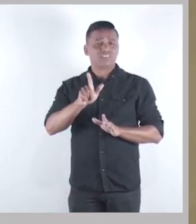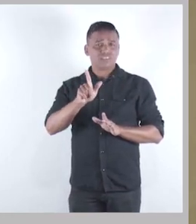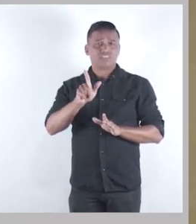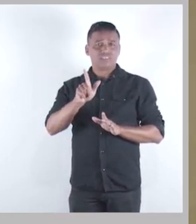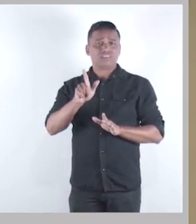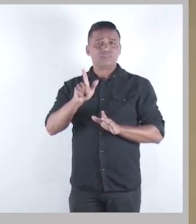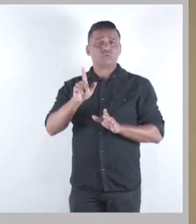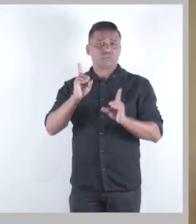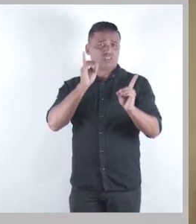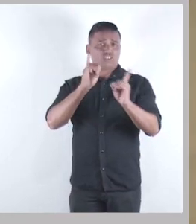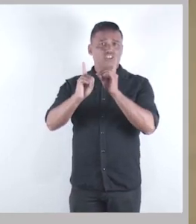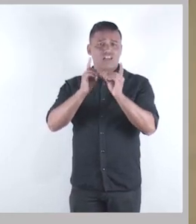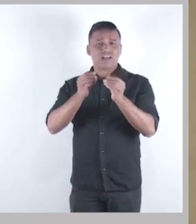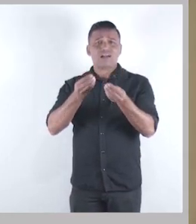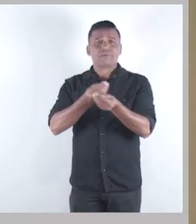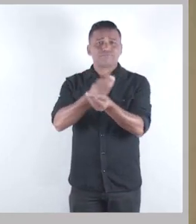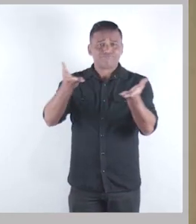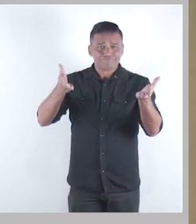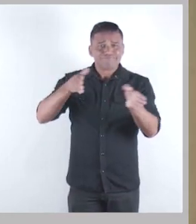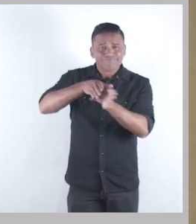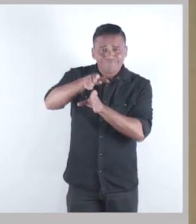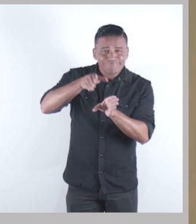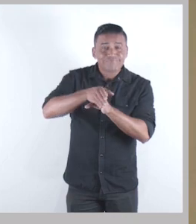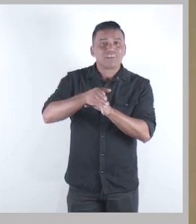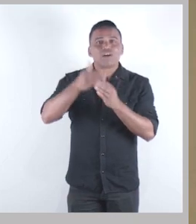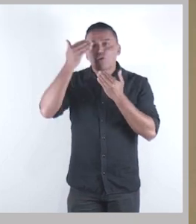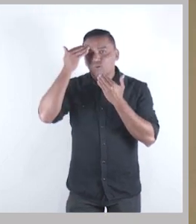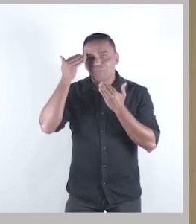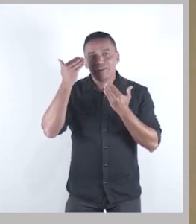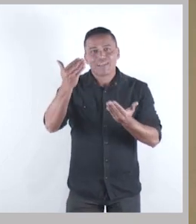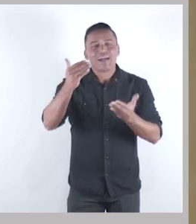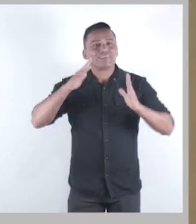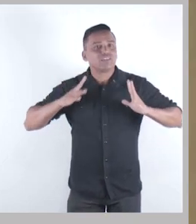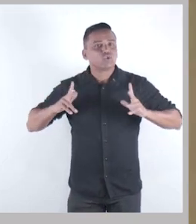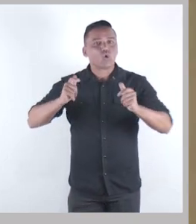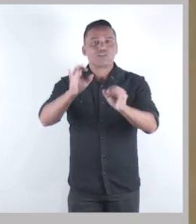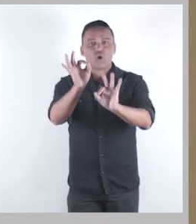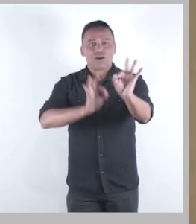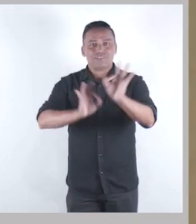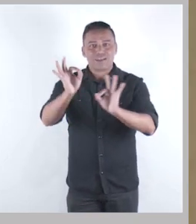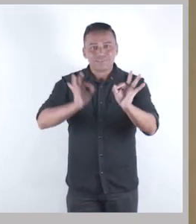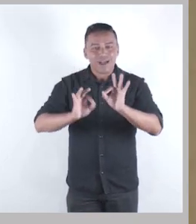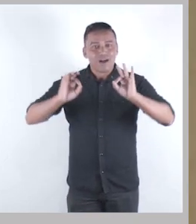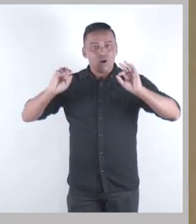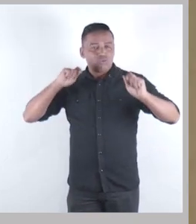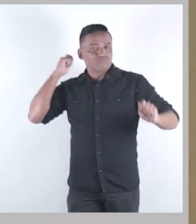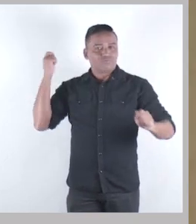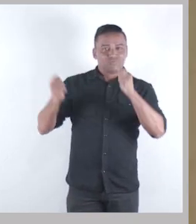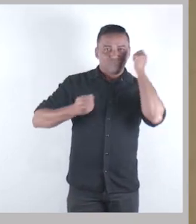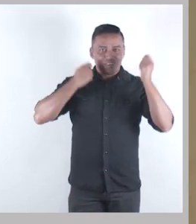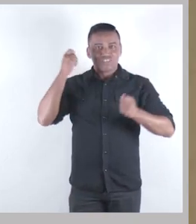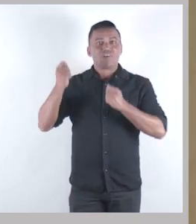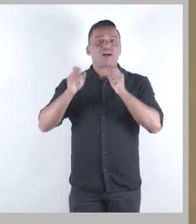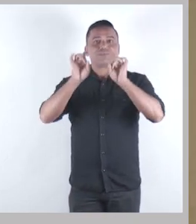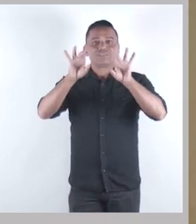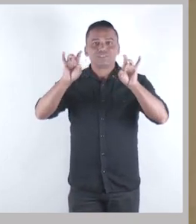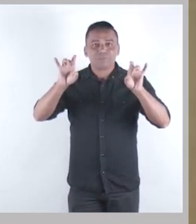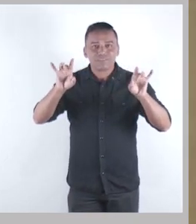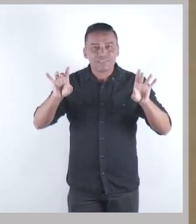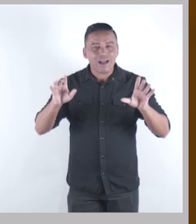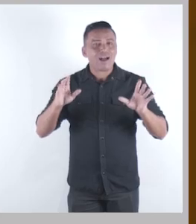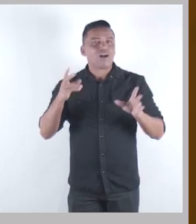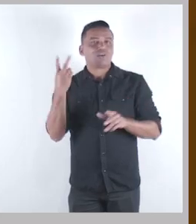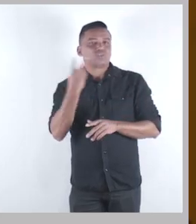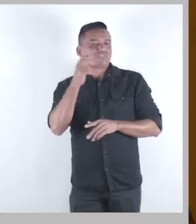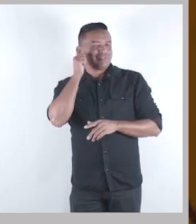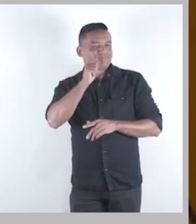pontos dinâmicas e tocar para frente. Muitíssimo obrigado a toda a organização, muito em especial a Ana e a Amado